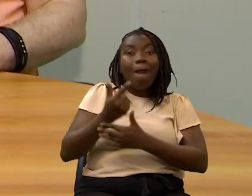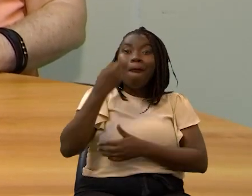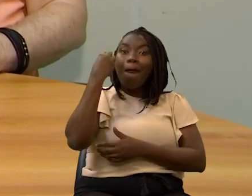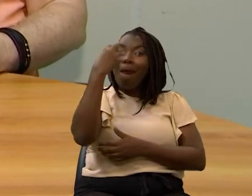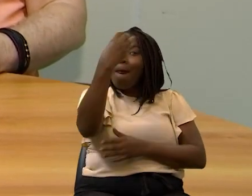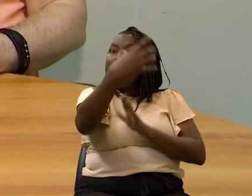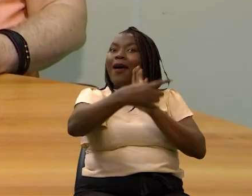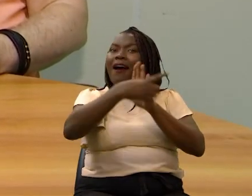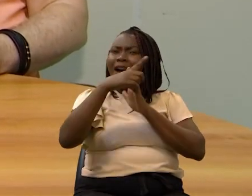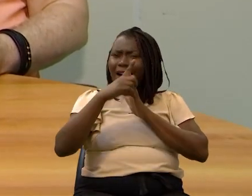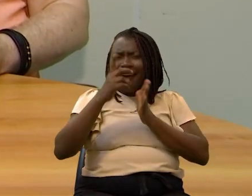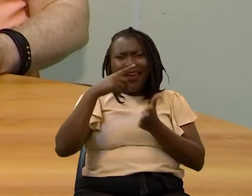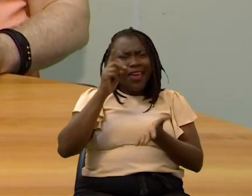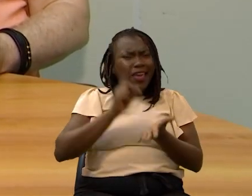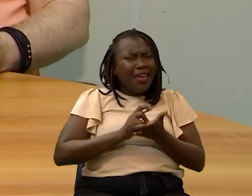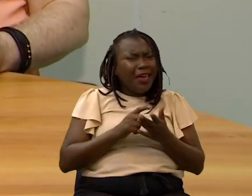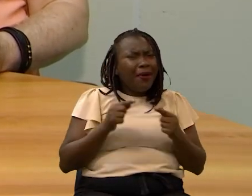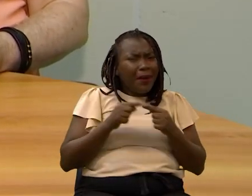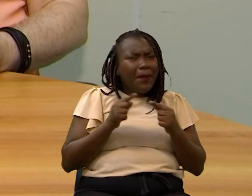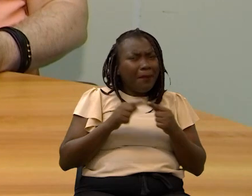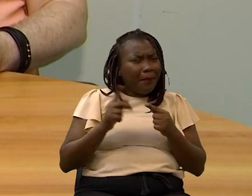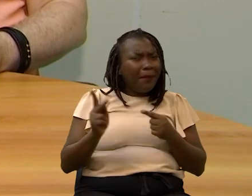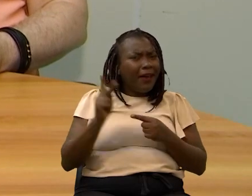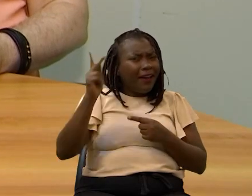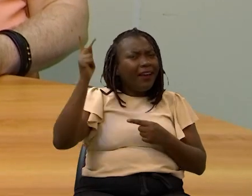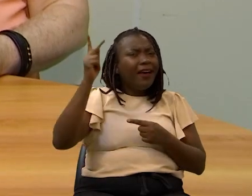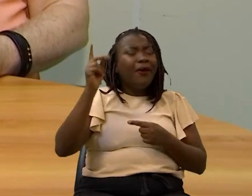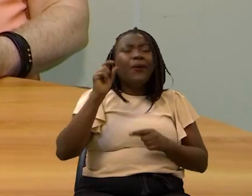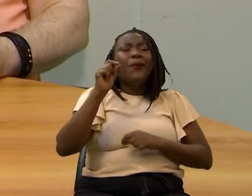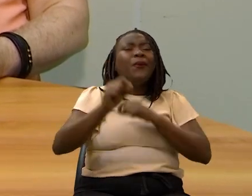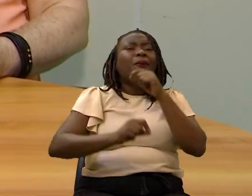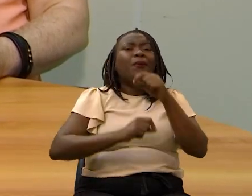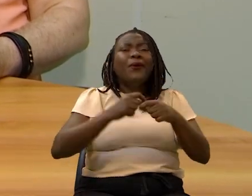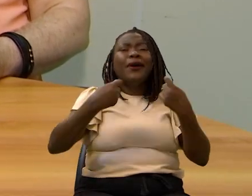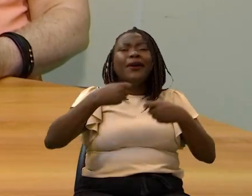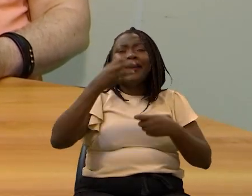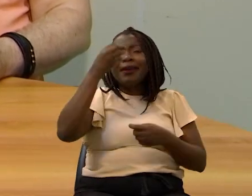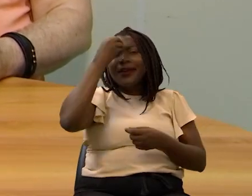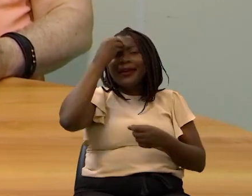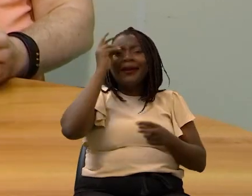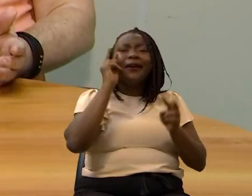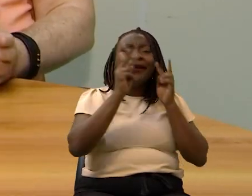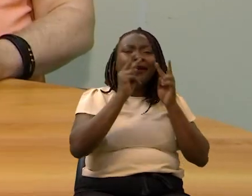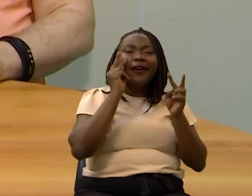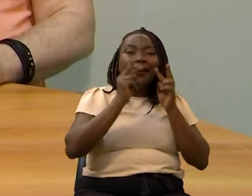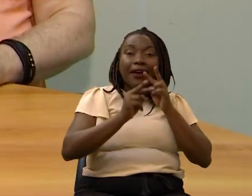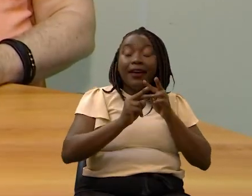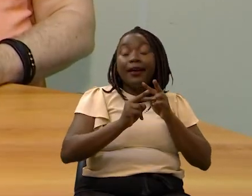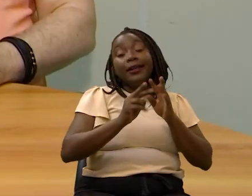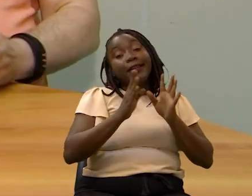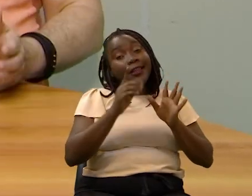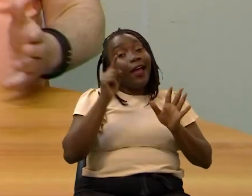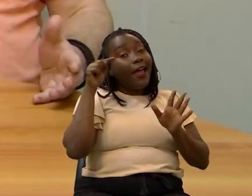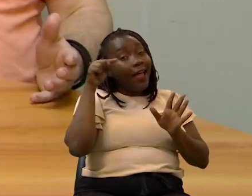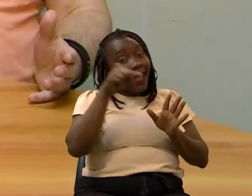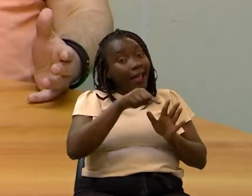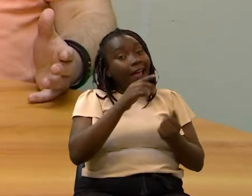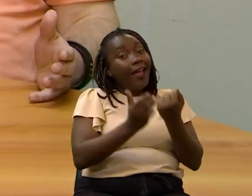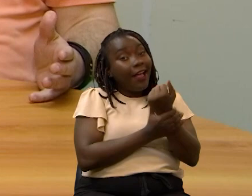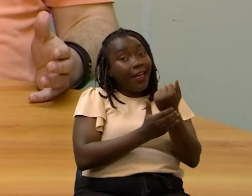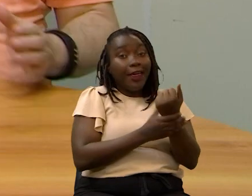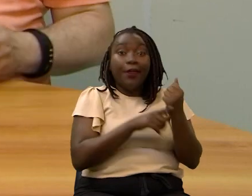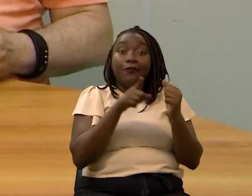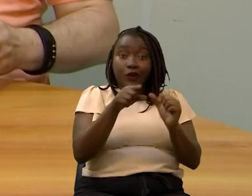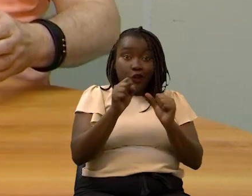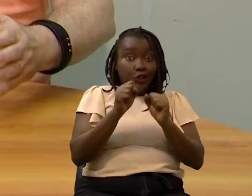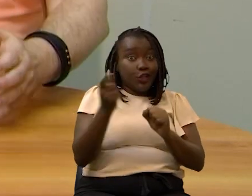uma viagem enquanto antes. Realmente compensa? O que deve ser levado em conta nesses momentos? Então, mas esse que é a